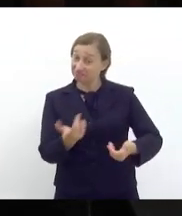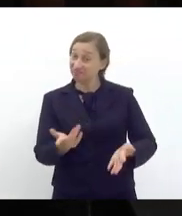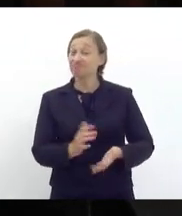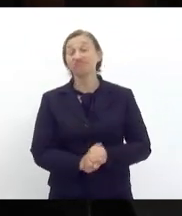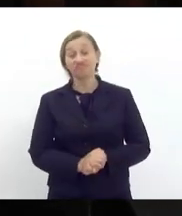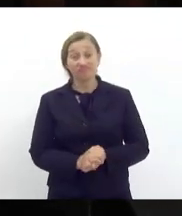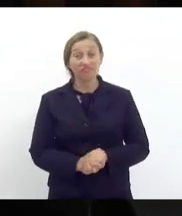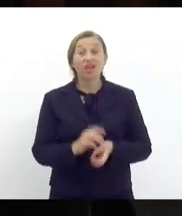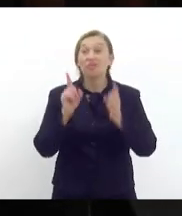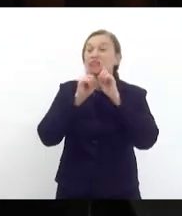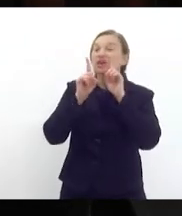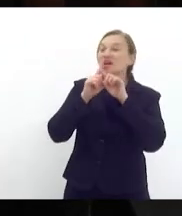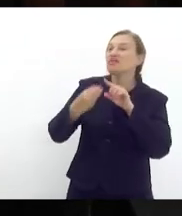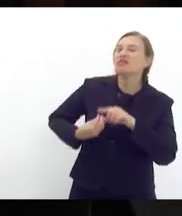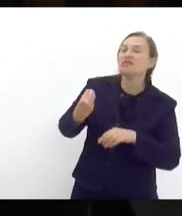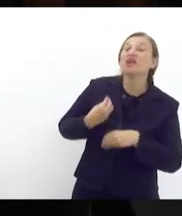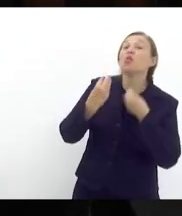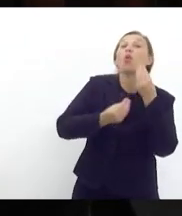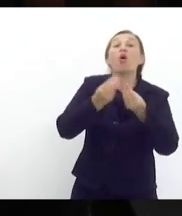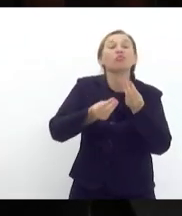E Maricá vai viver de quê?